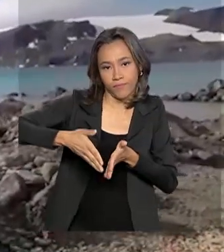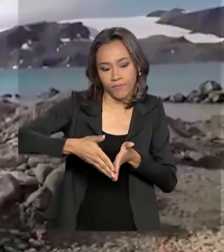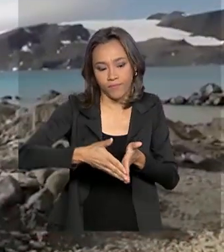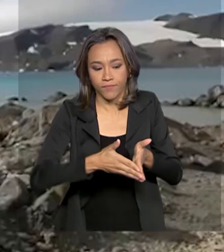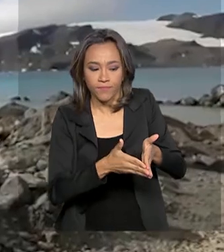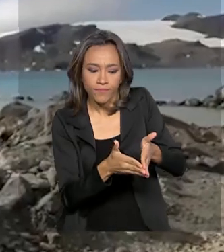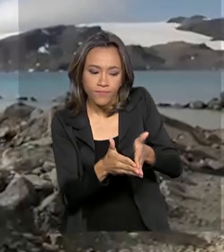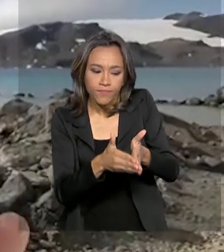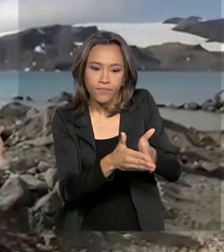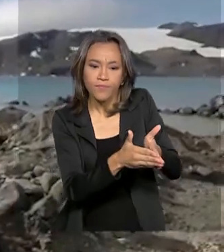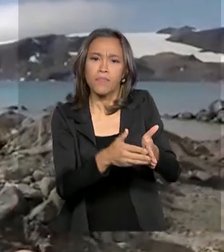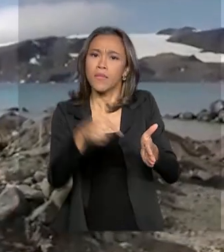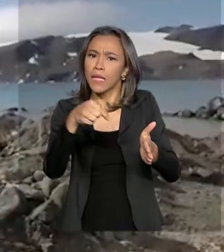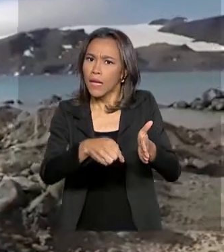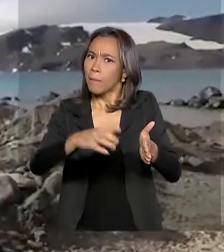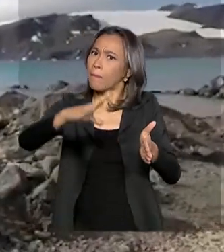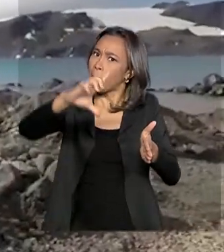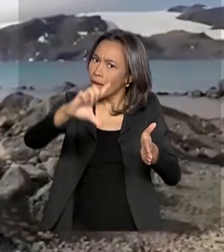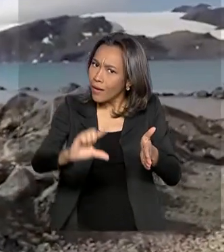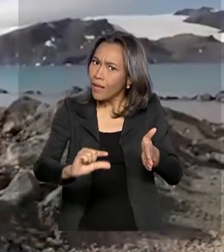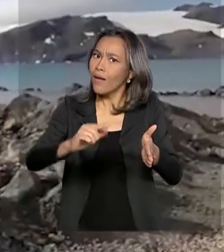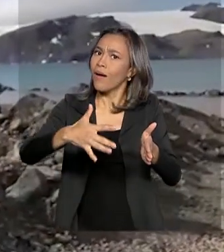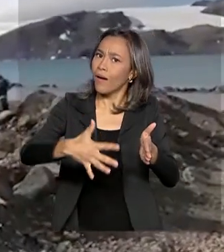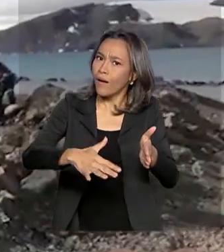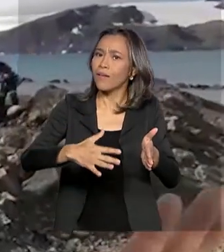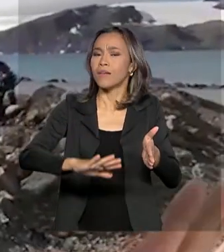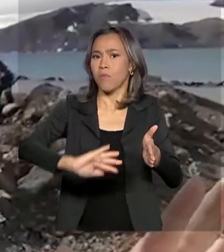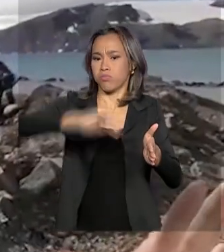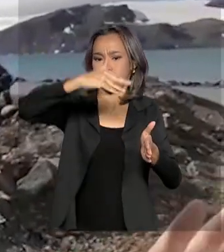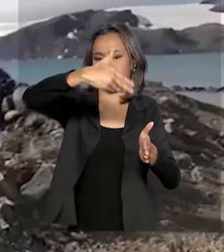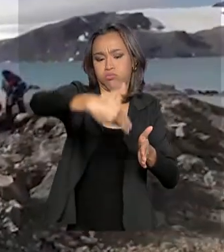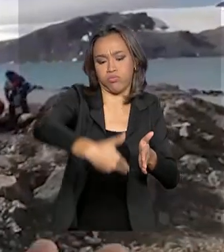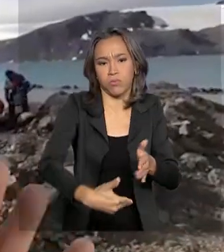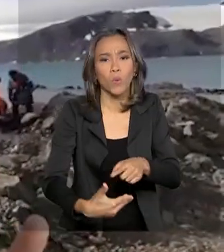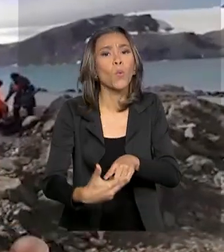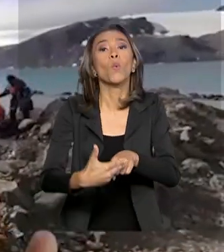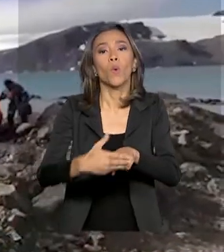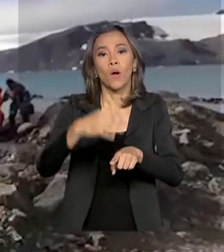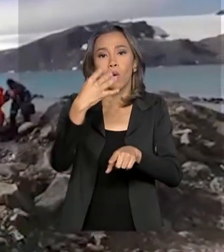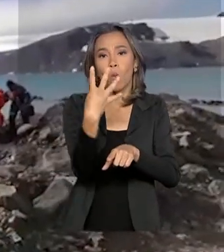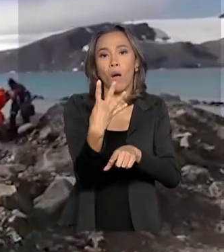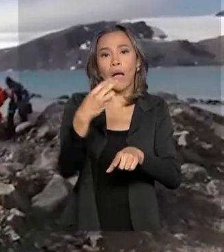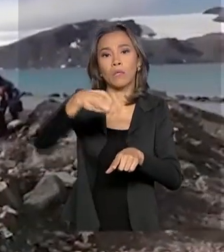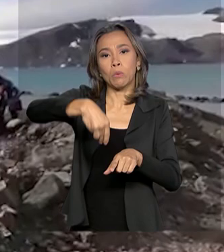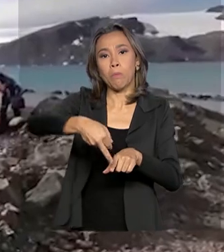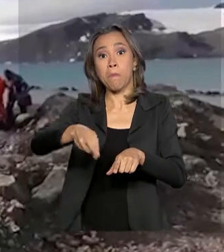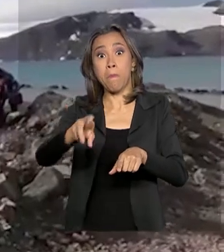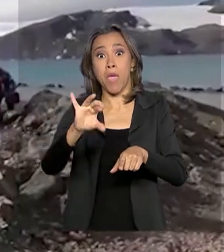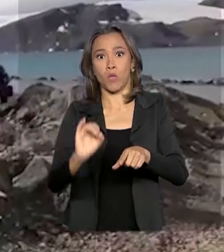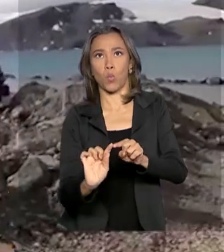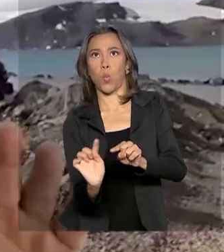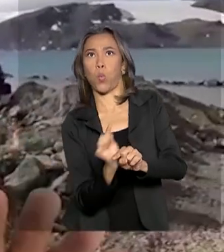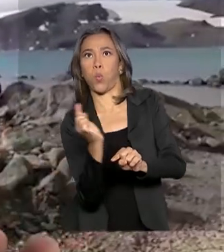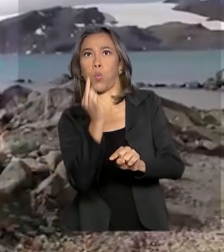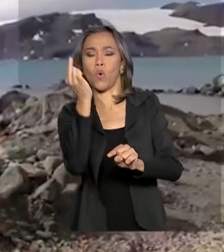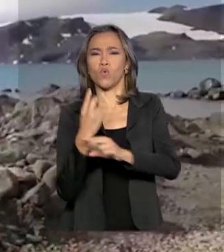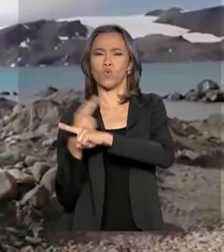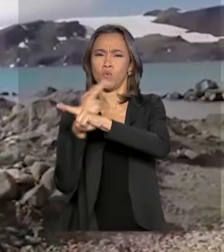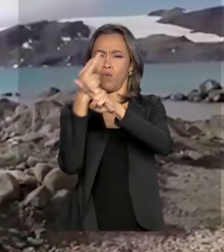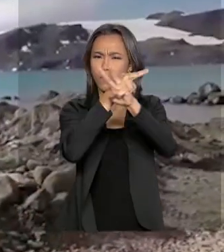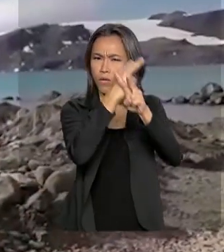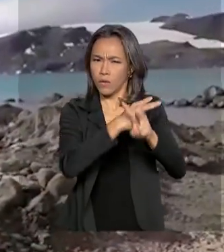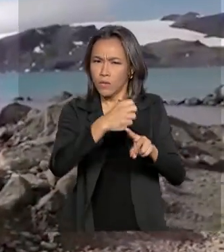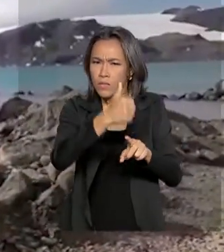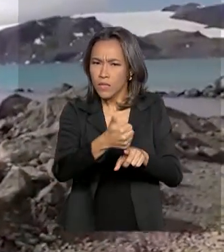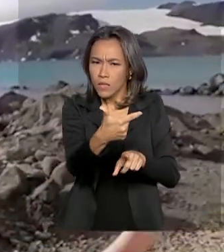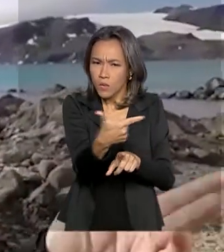Drake com ondas consideradas moderadas para a região, mas elas ultrapassaram os 4 metros de altura e os ventos chegaram a